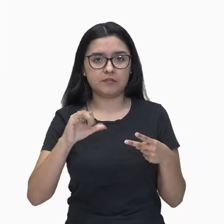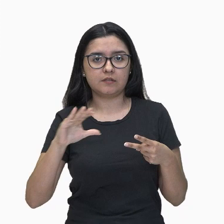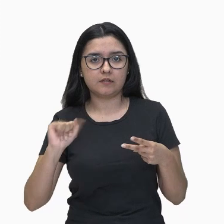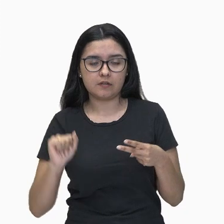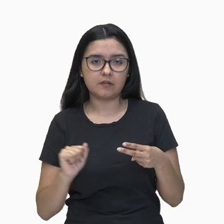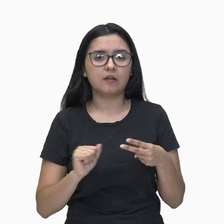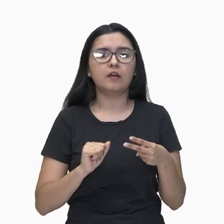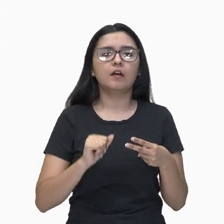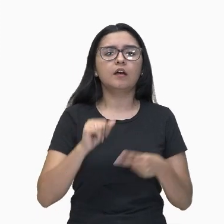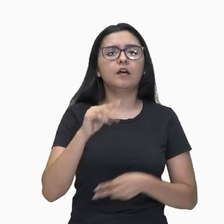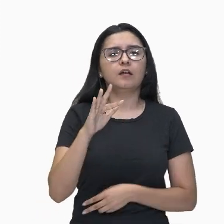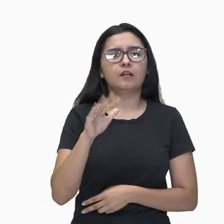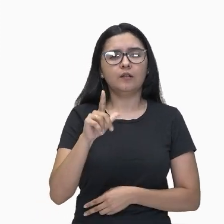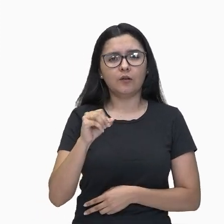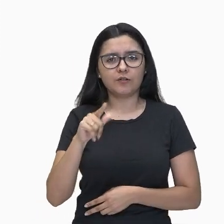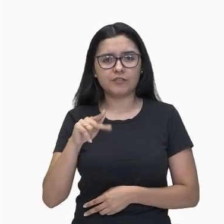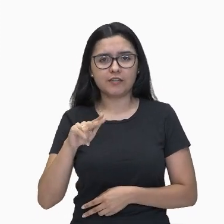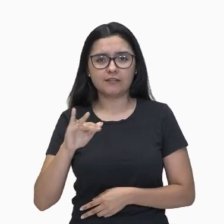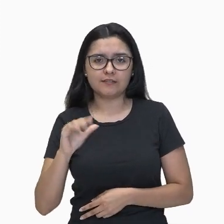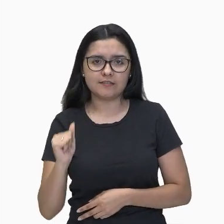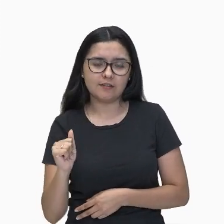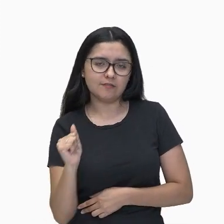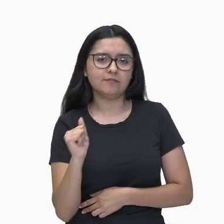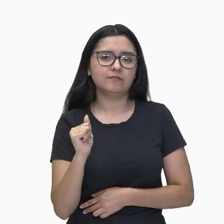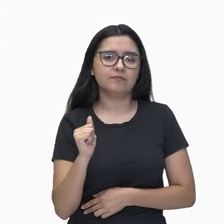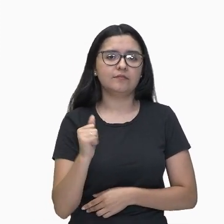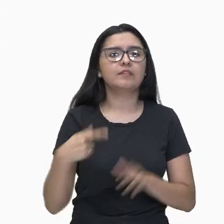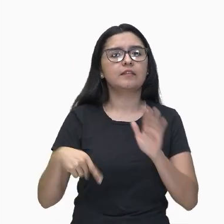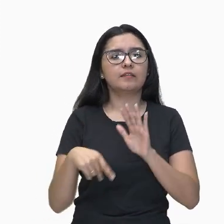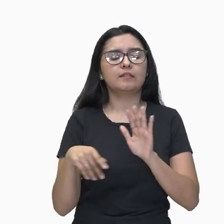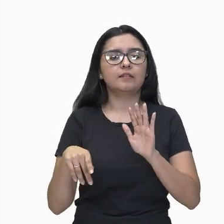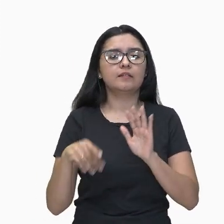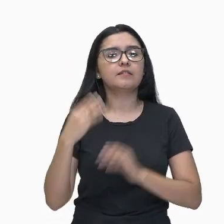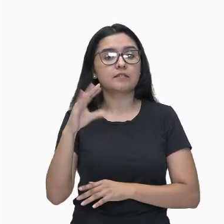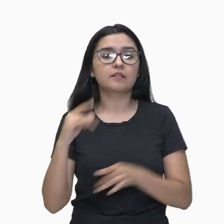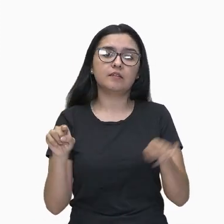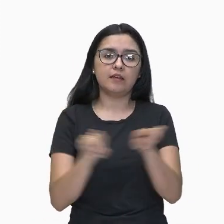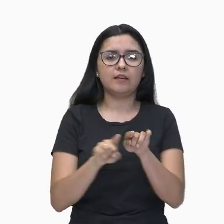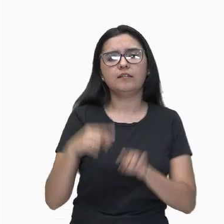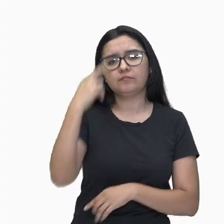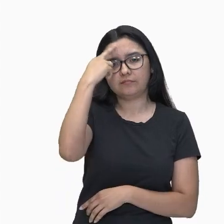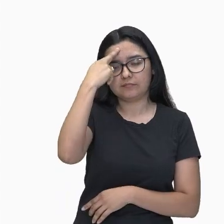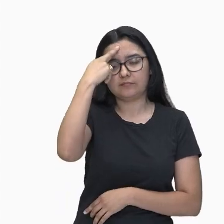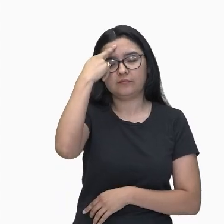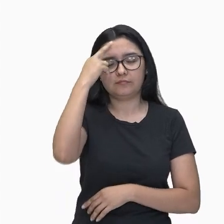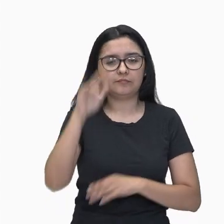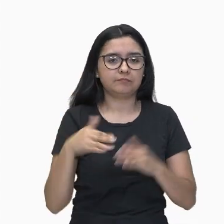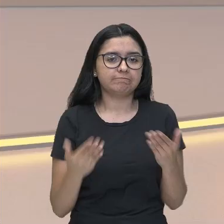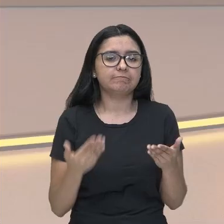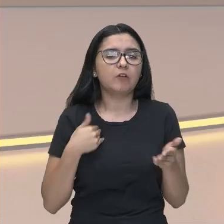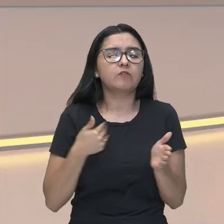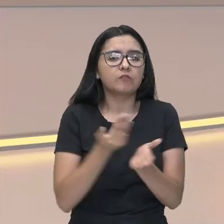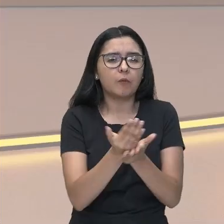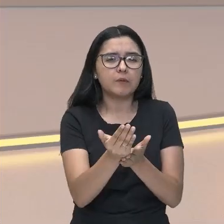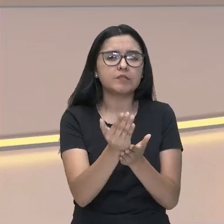aí rever um pouco tudo isso aí, esses temas, tá bom? E nós vamos